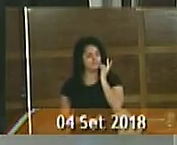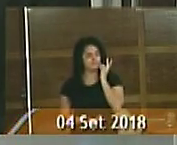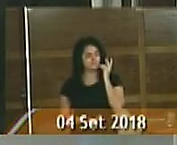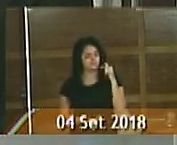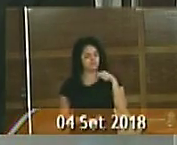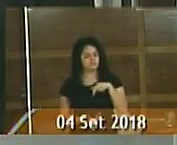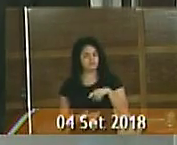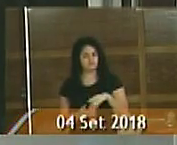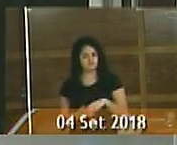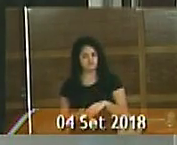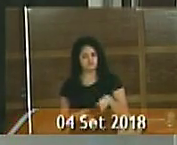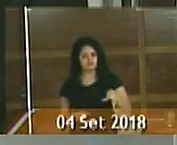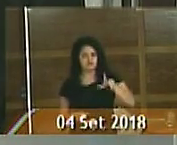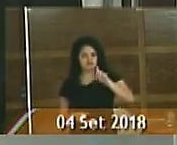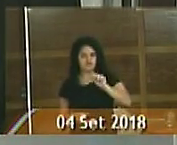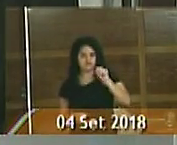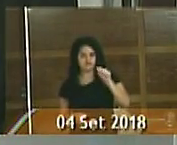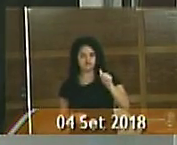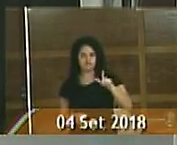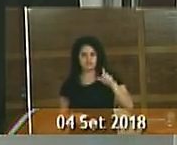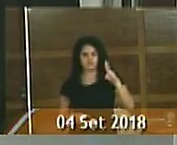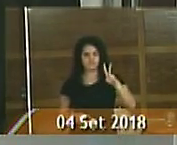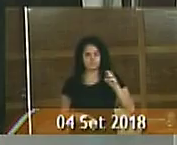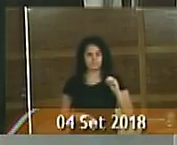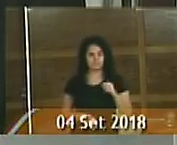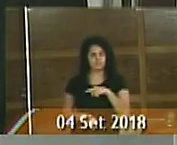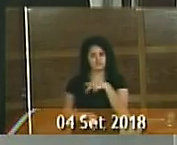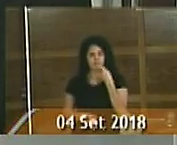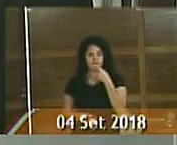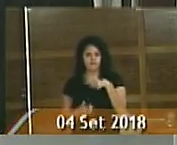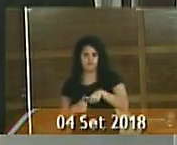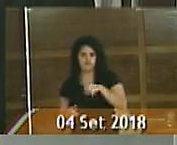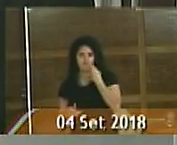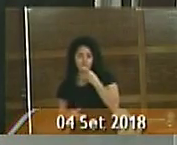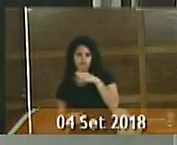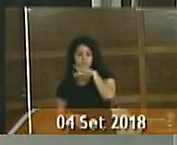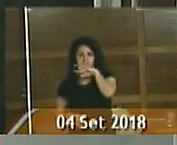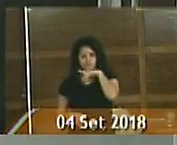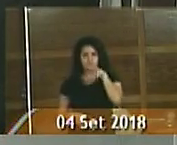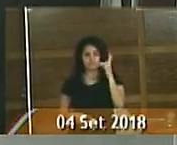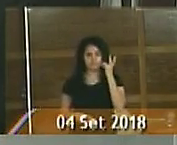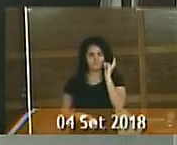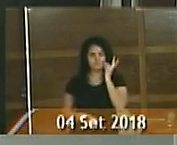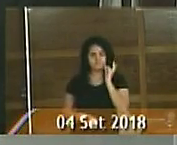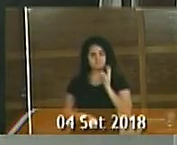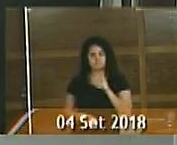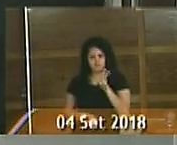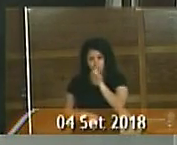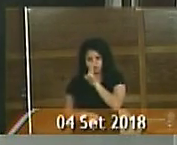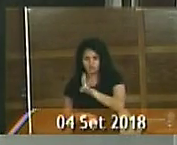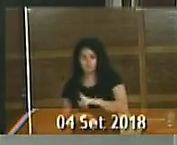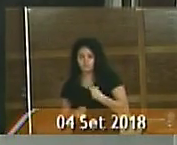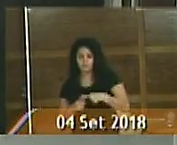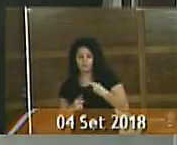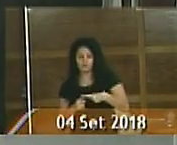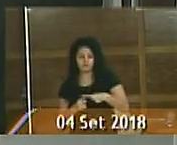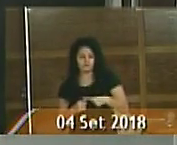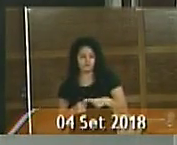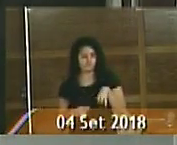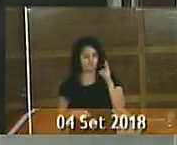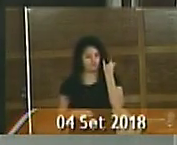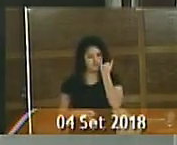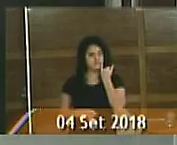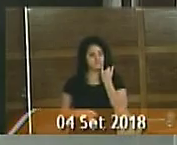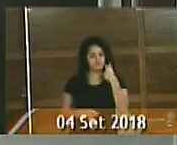salvou o senhor aí um dia desse. O senhor fica aí falando mal dos vereadores, se vigia, porque foi uma